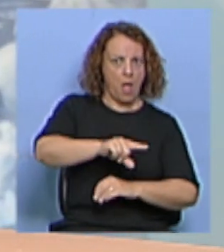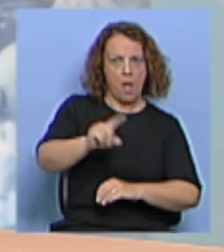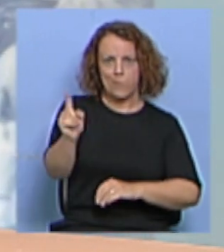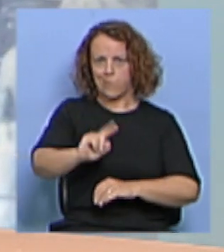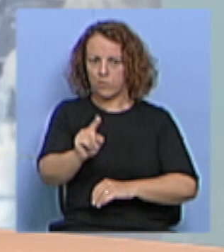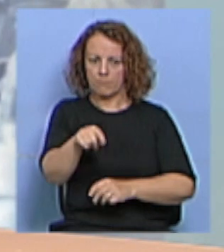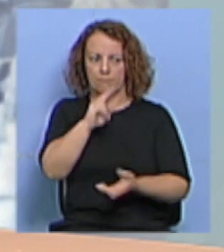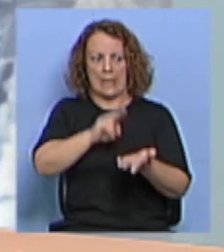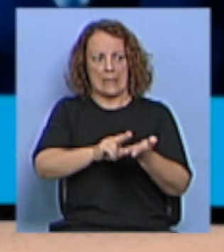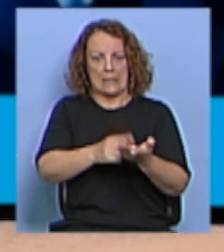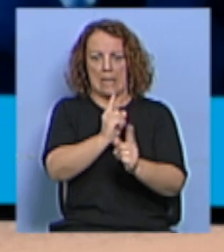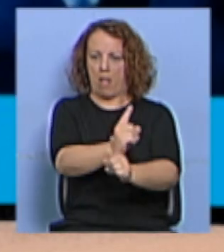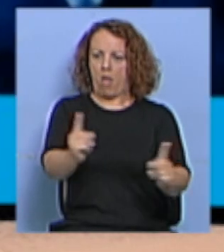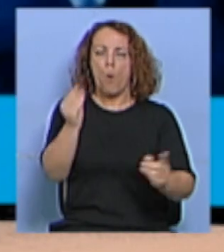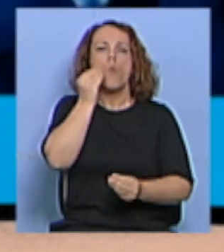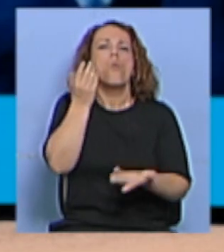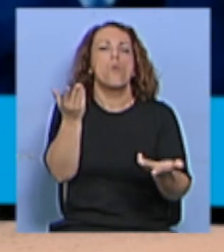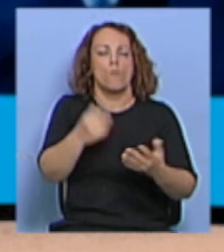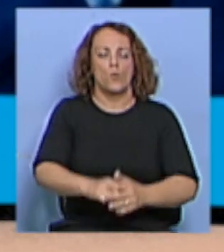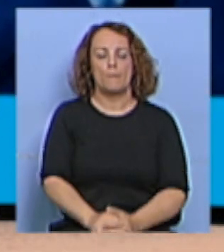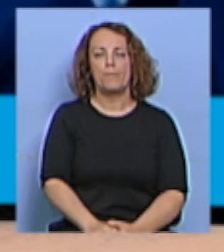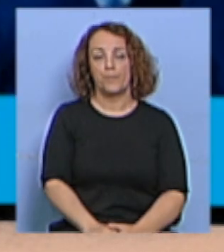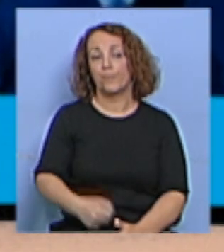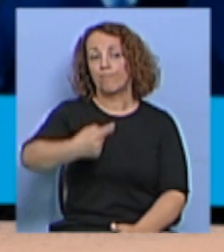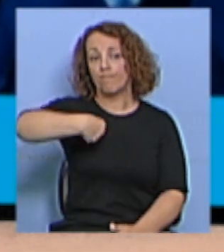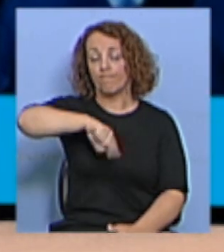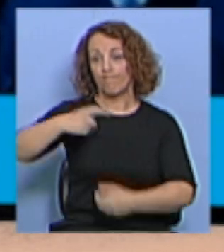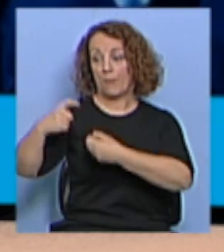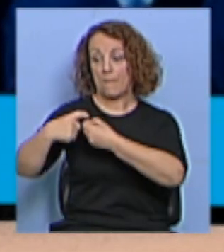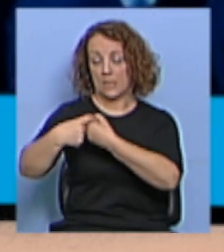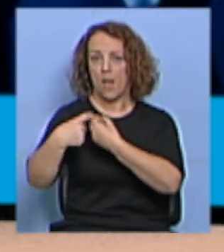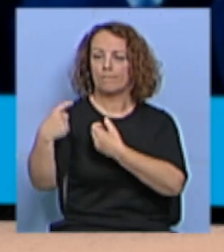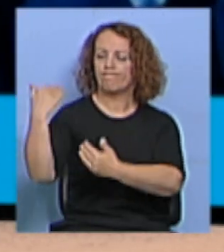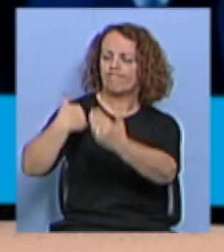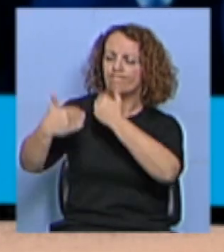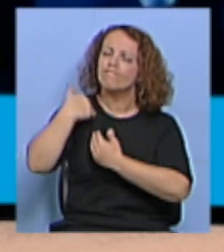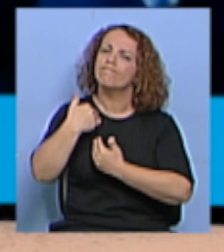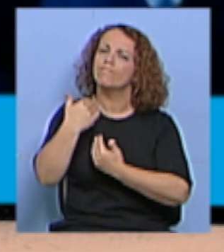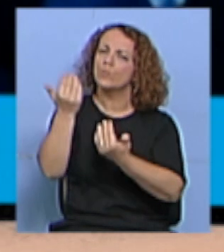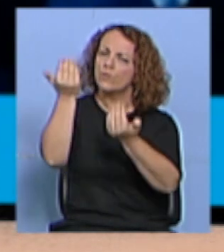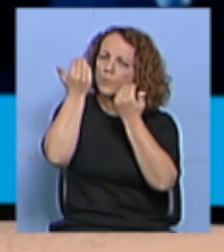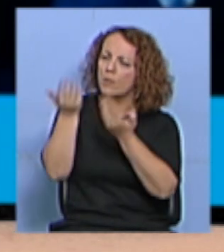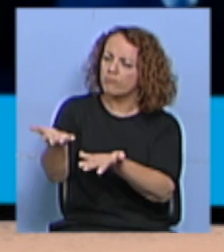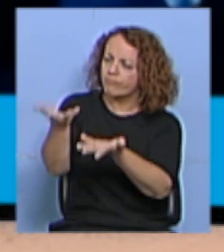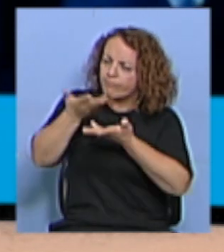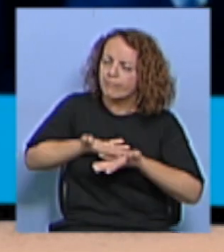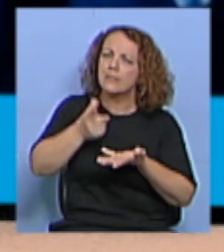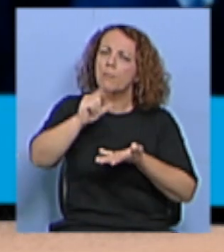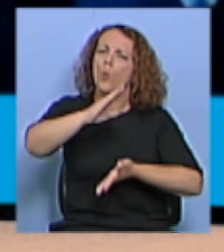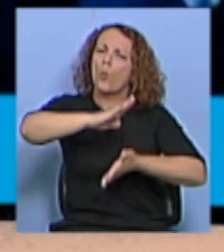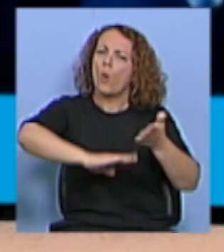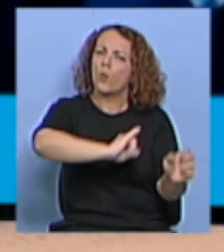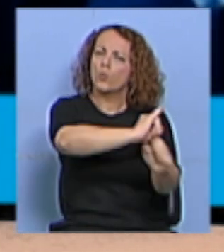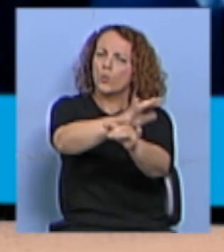realidade como esta? O que vamos ouvindo dos nossos parceiros e também dos nossos colegas, de facto, tal como noutros